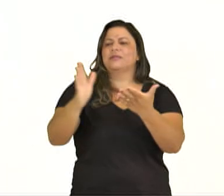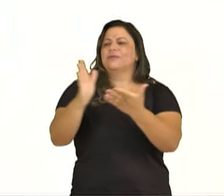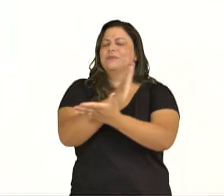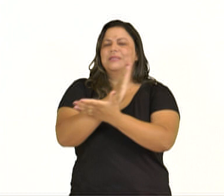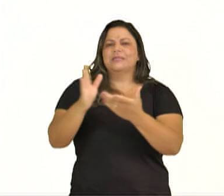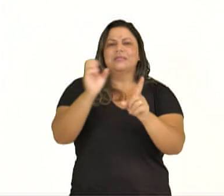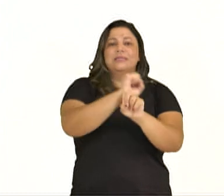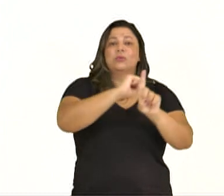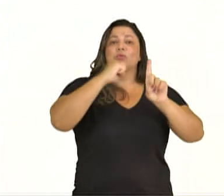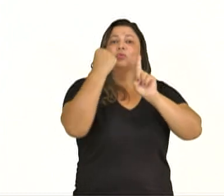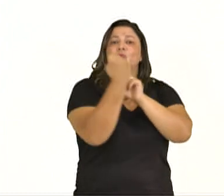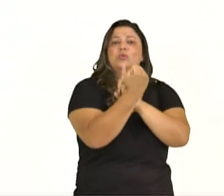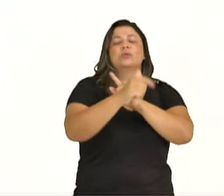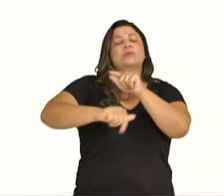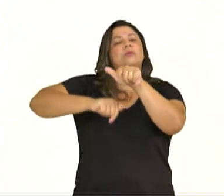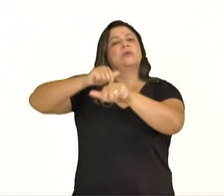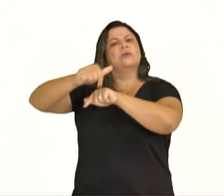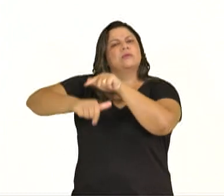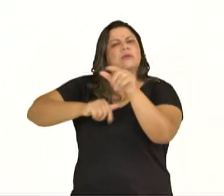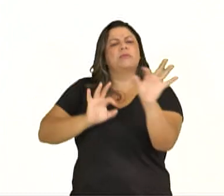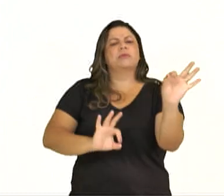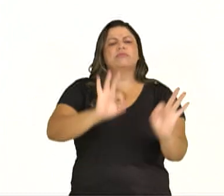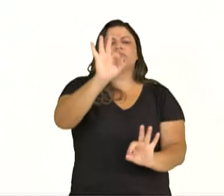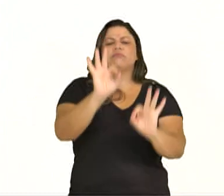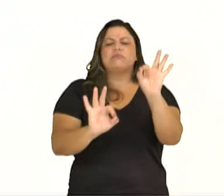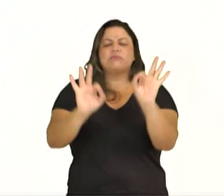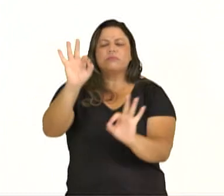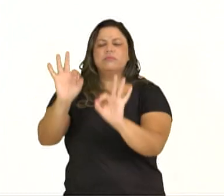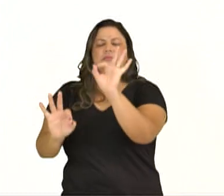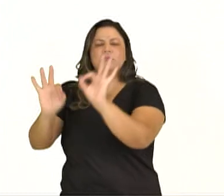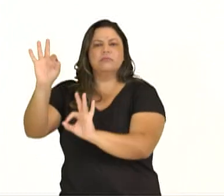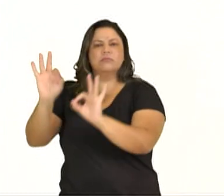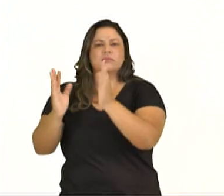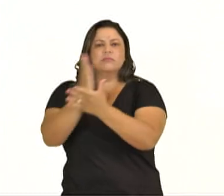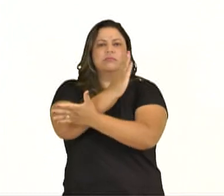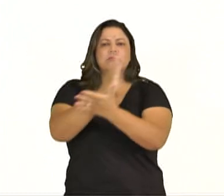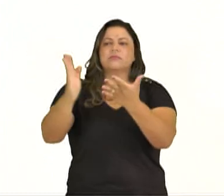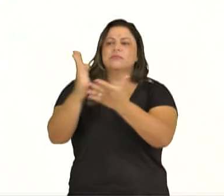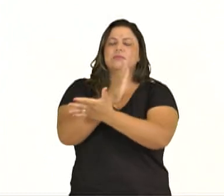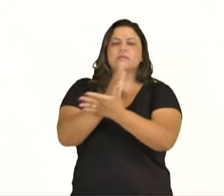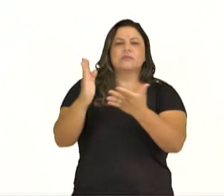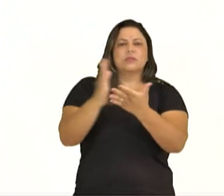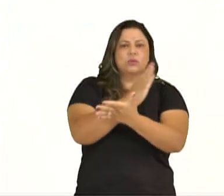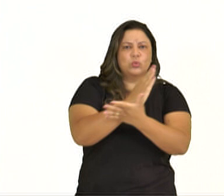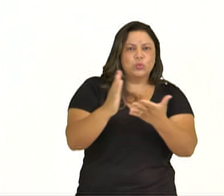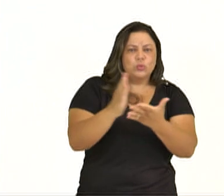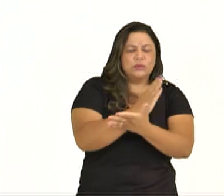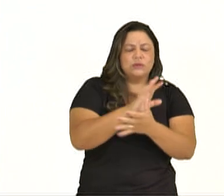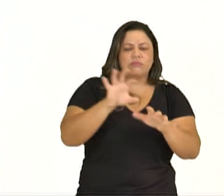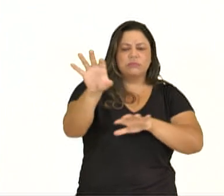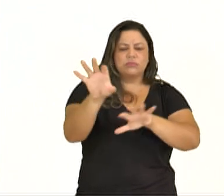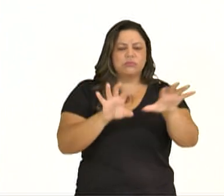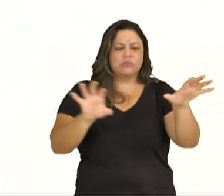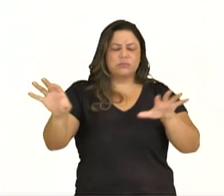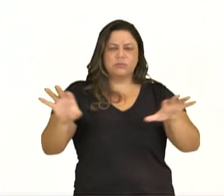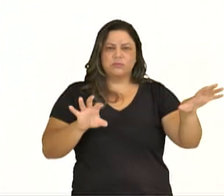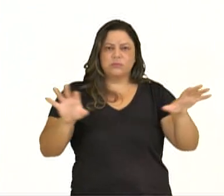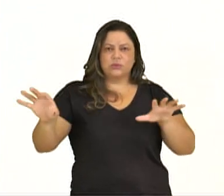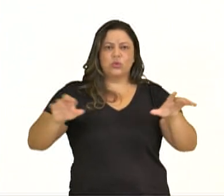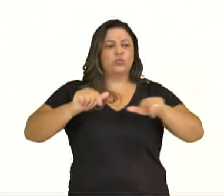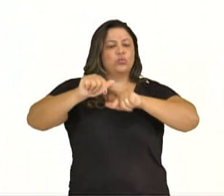do trabalho? Como estão organizadas, divididas, todas as atividades que